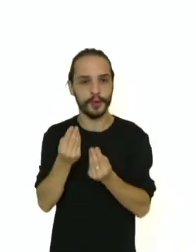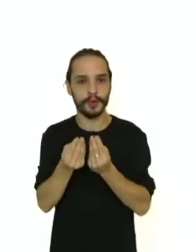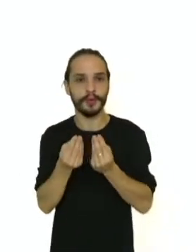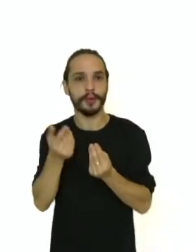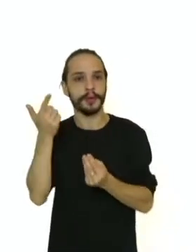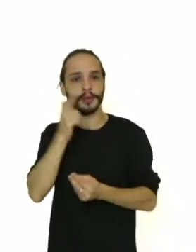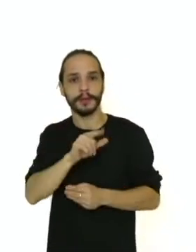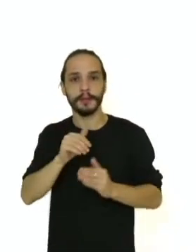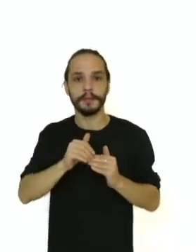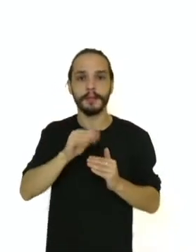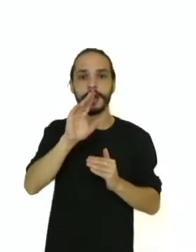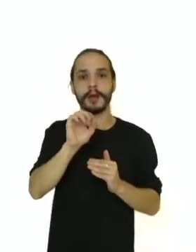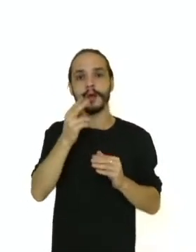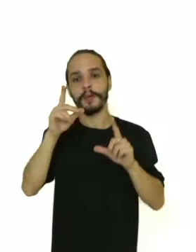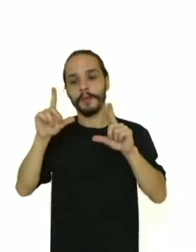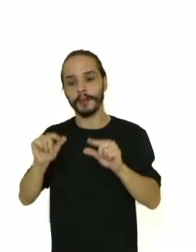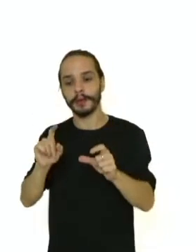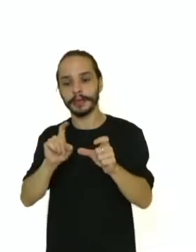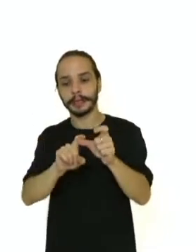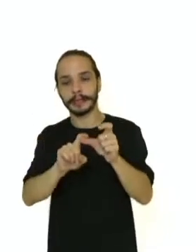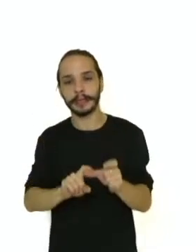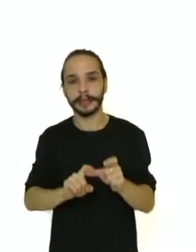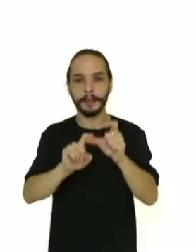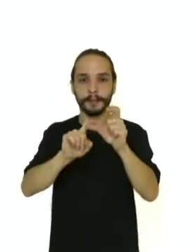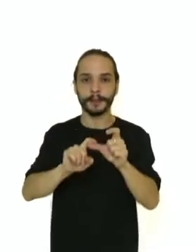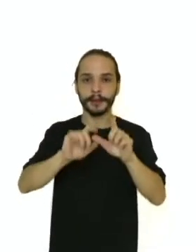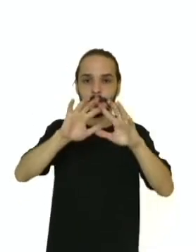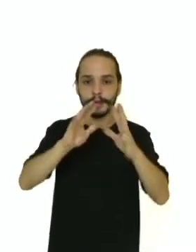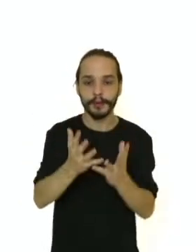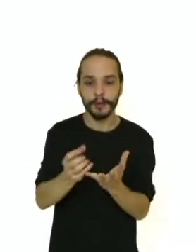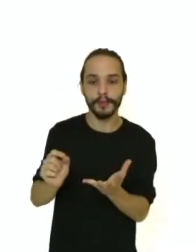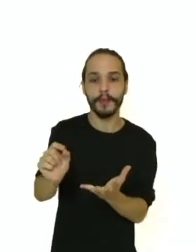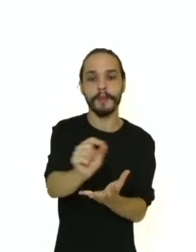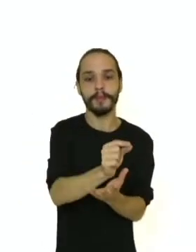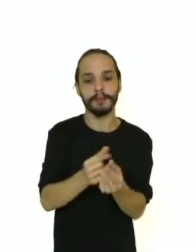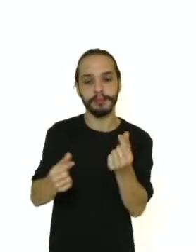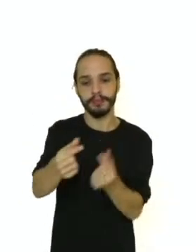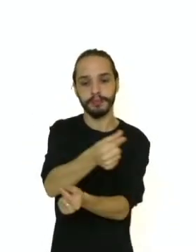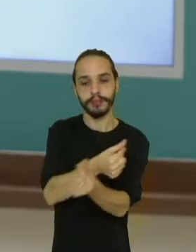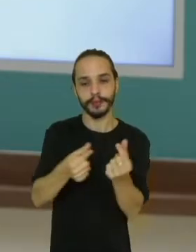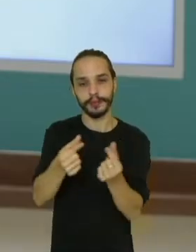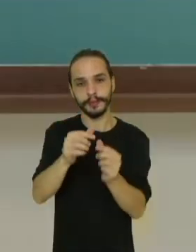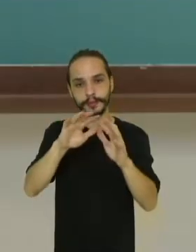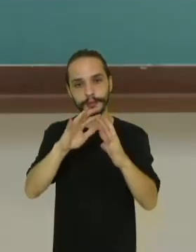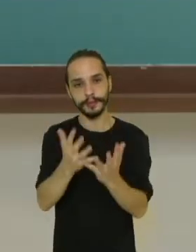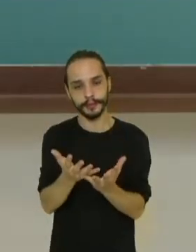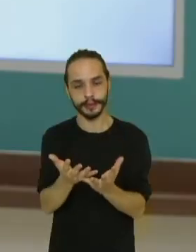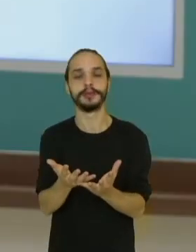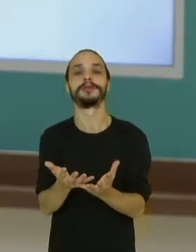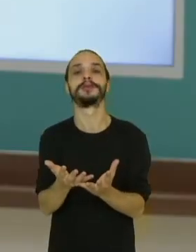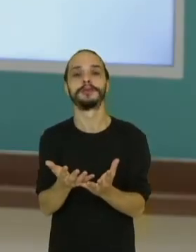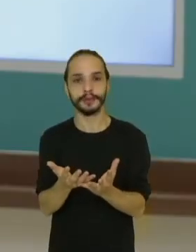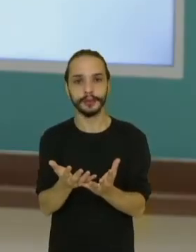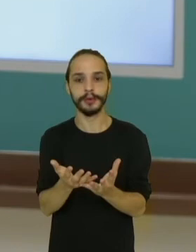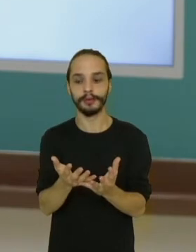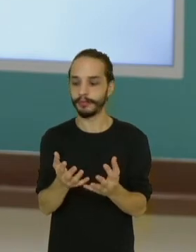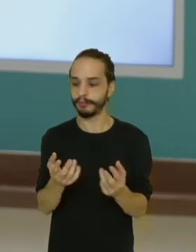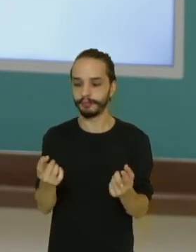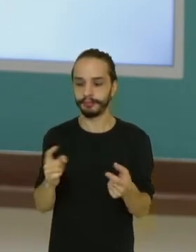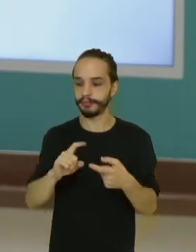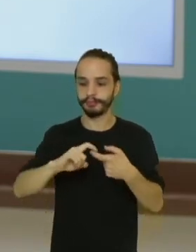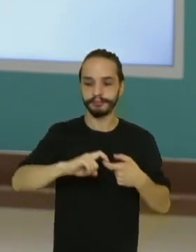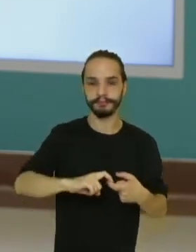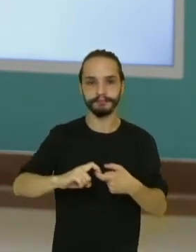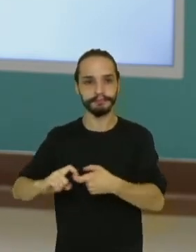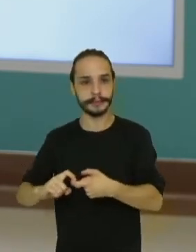ou menos dependente da economia então mundial, né? Do cenário internacional aí. E um depende do outro. Se uma